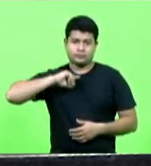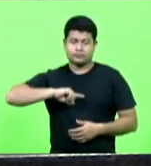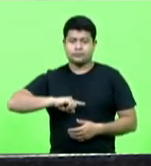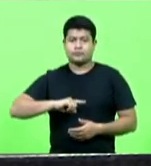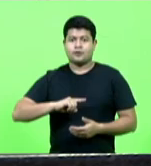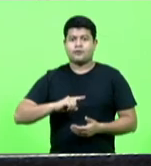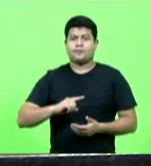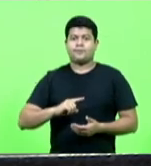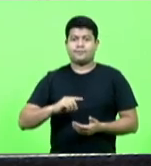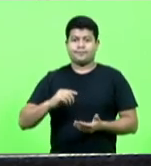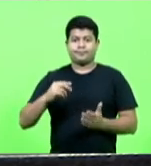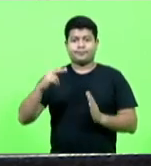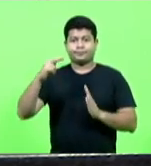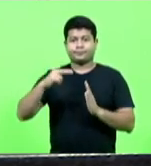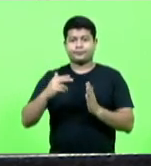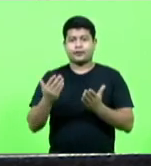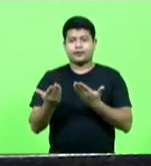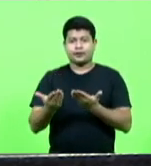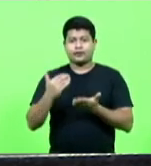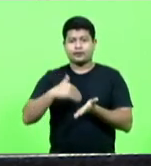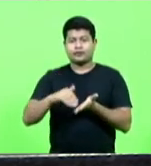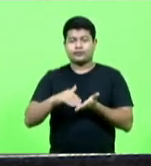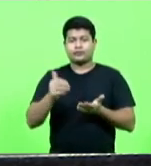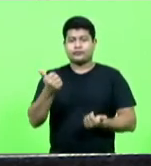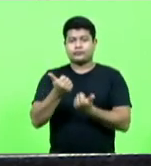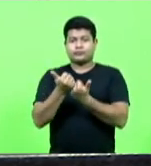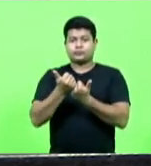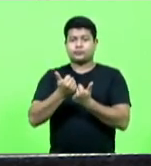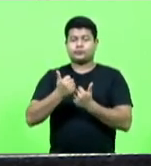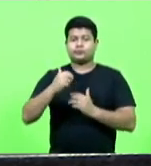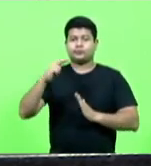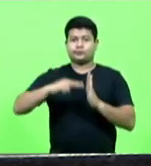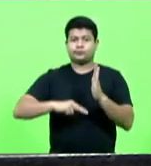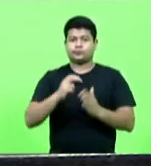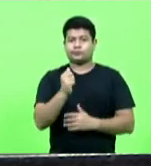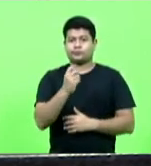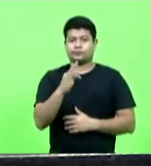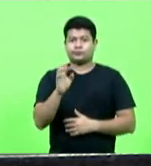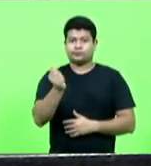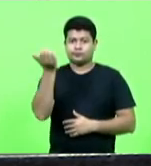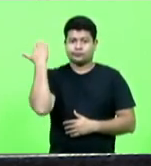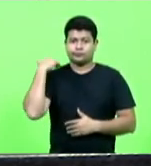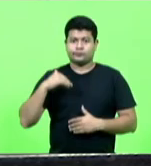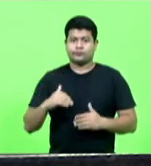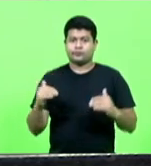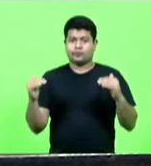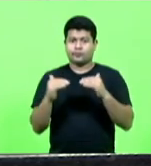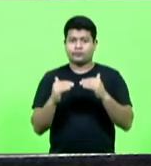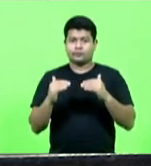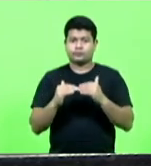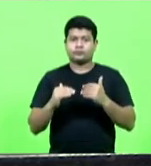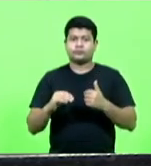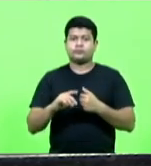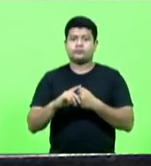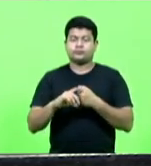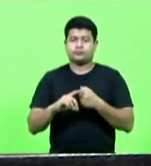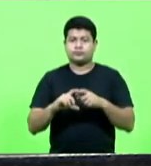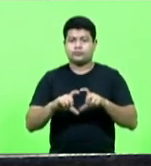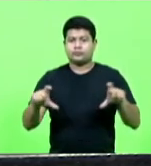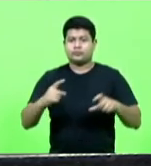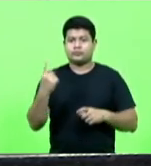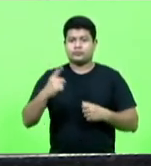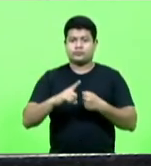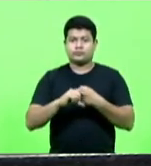para, como secretário a DOC, proceder à leitura das atas das sessões anteriores que, em consonância com o parágrafo